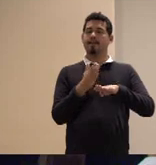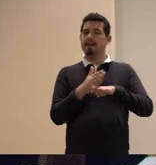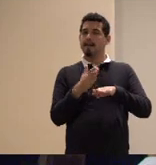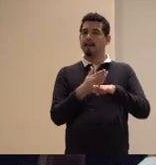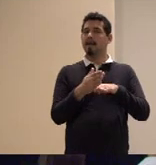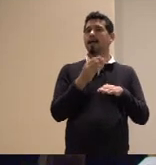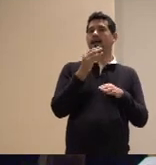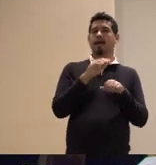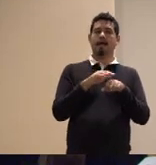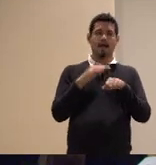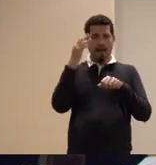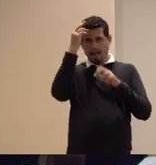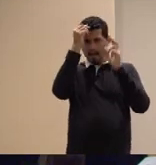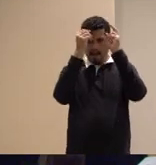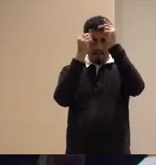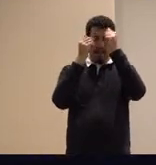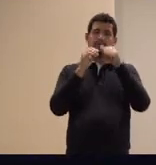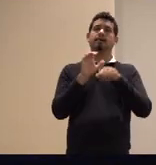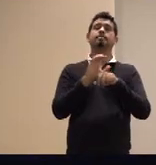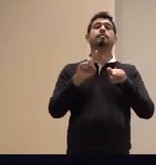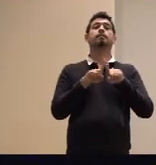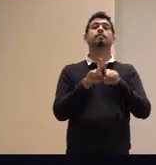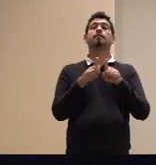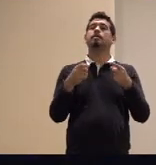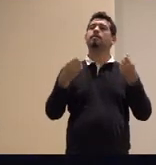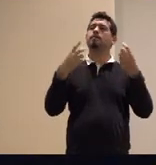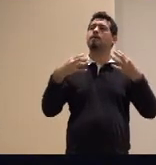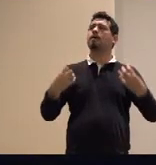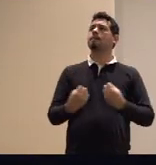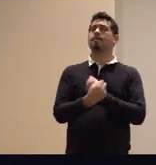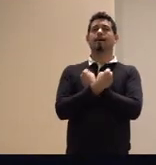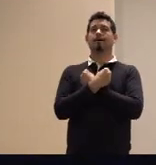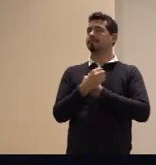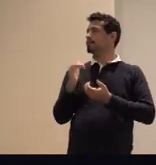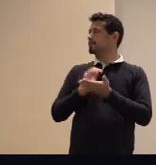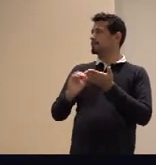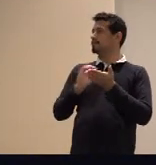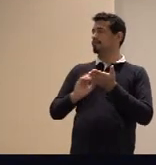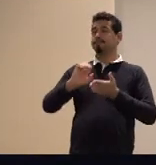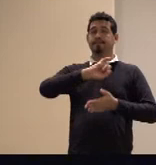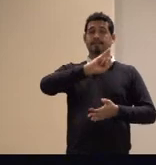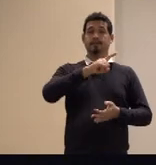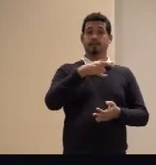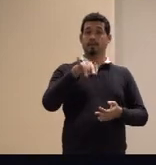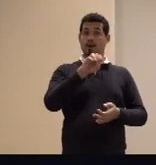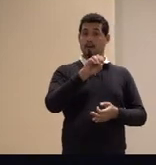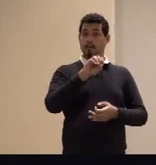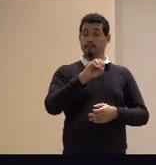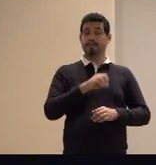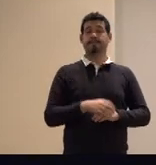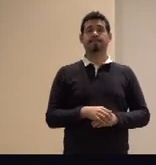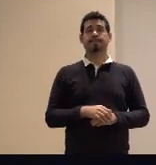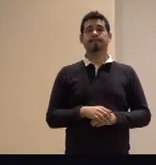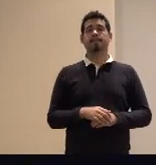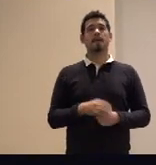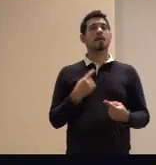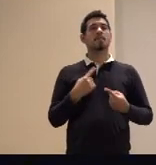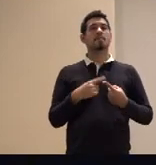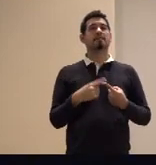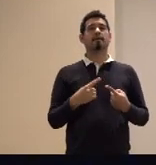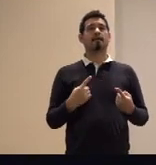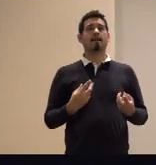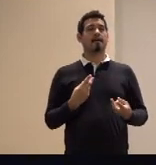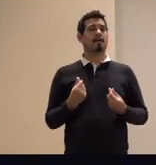castanhos. Primeiro quero trazer um abraço aqui do secretário João Batista, que é